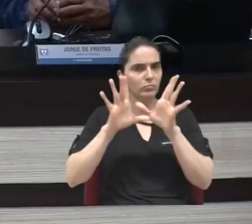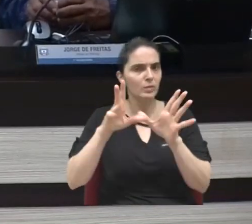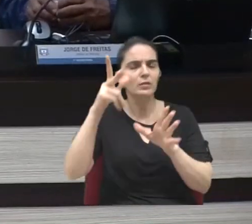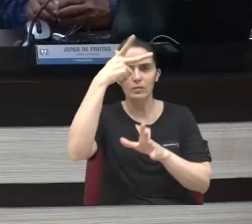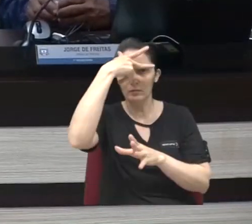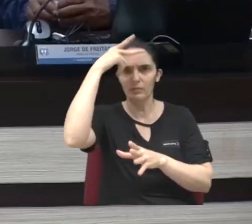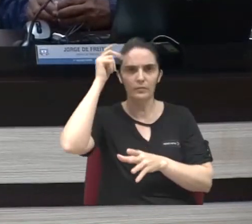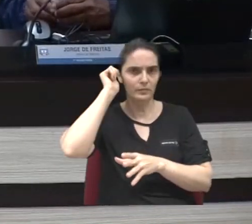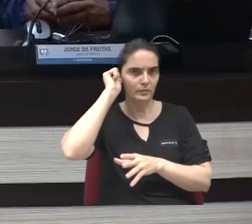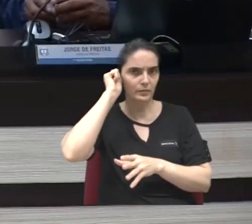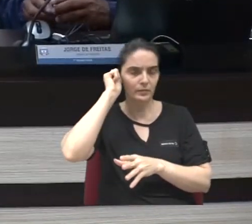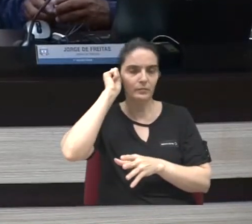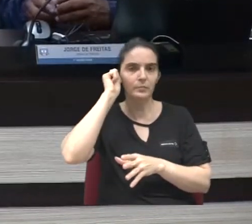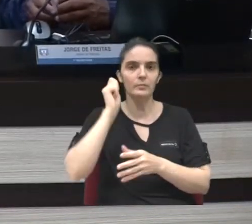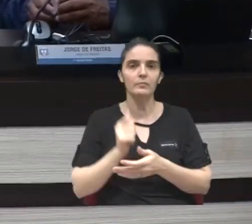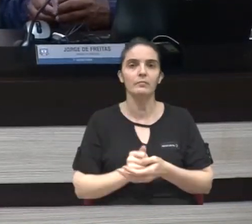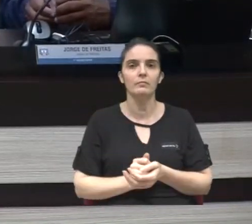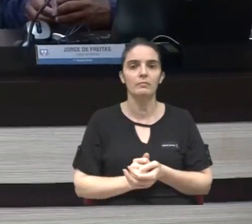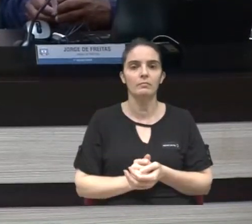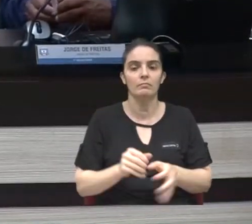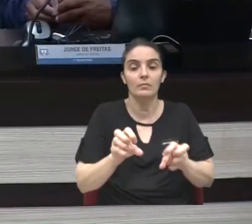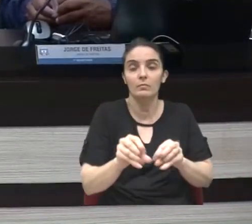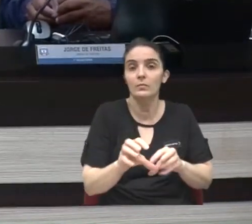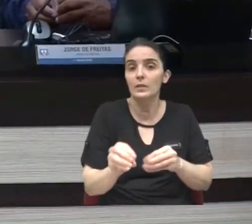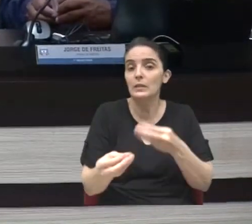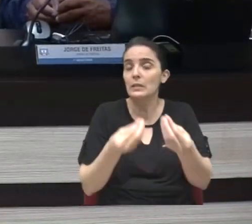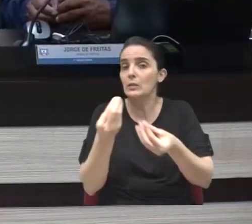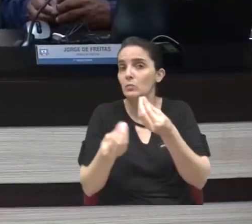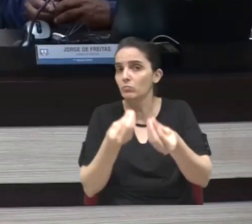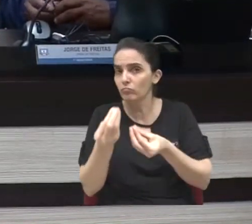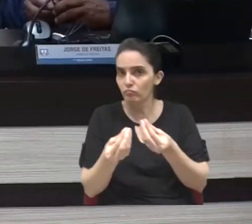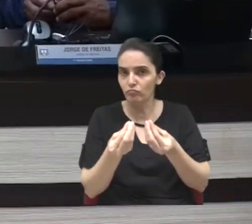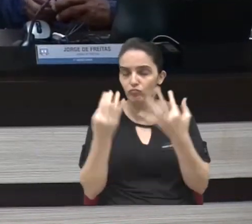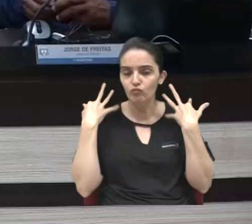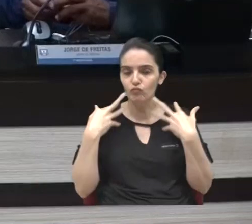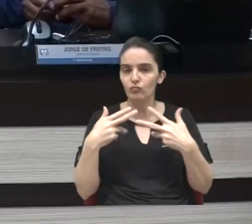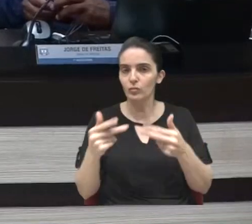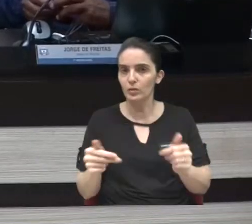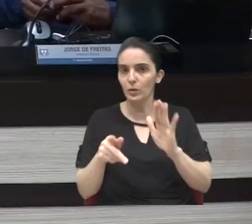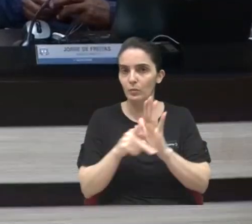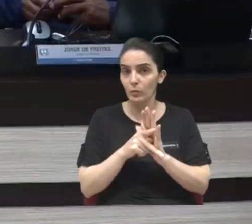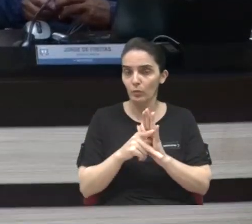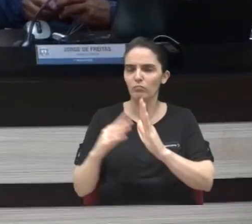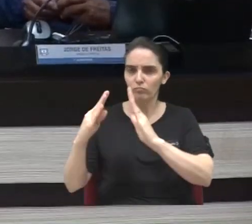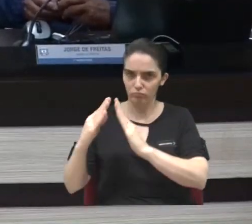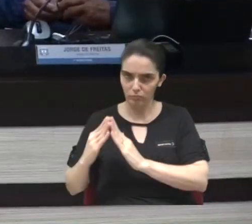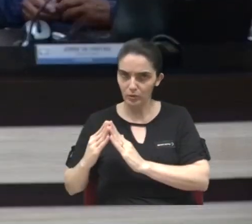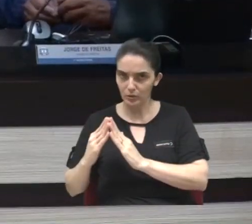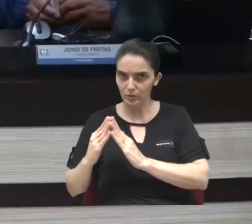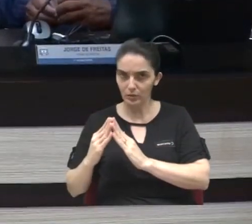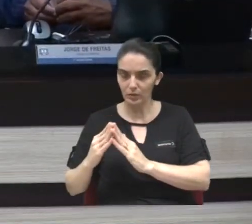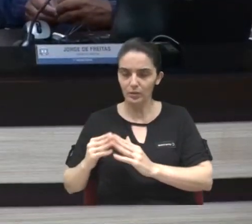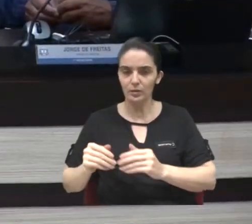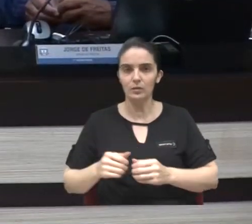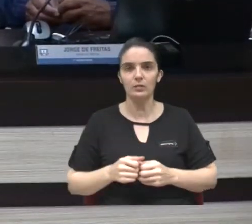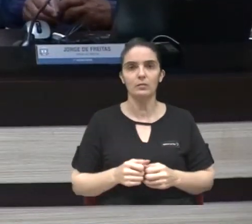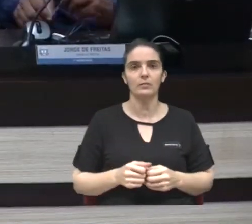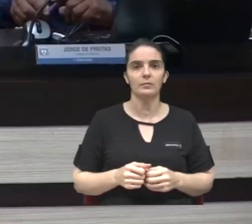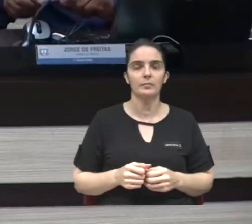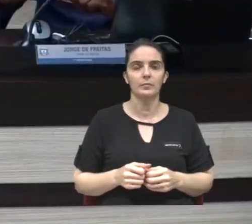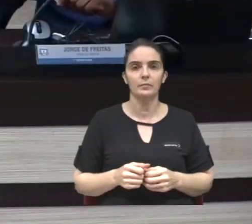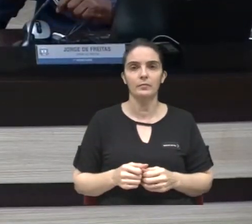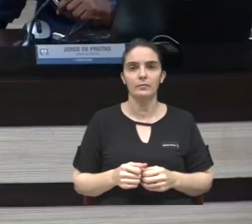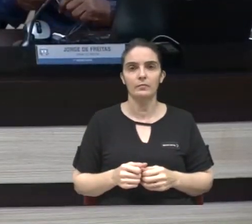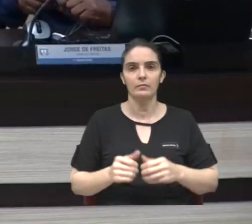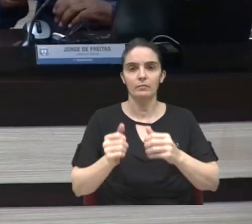disciplinar o transporte de animais domésticos no Serviço Municipal de Transporte Coletivo de Passageiros no município